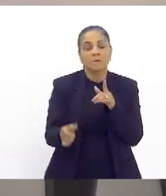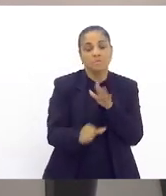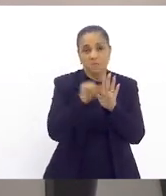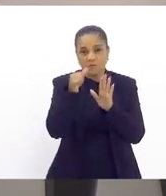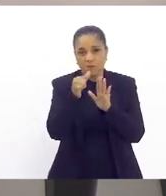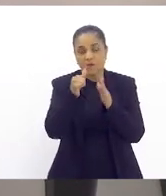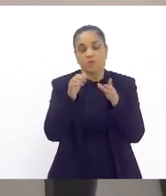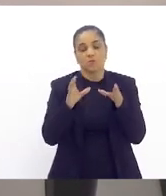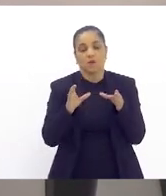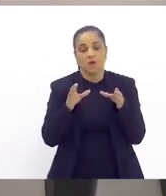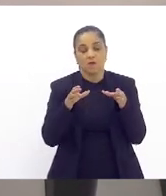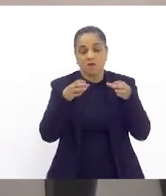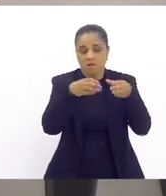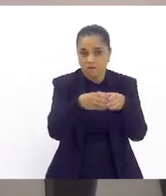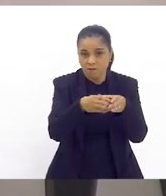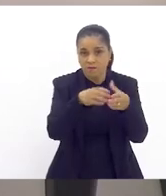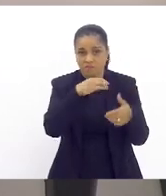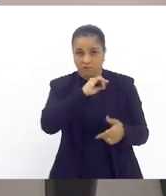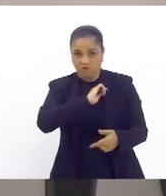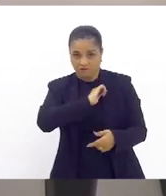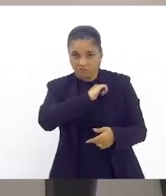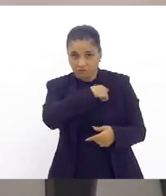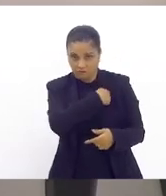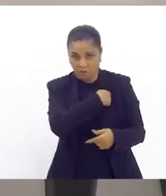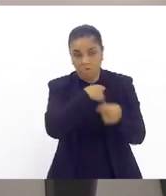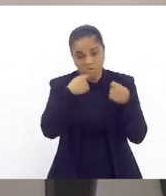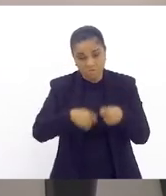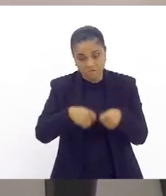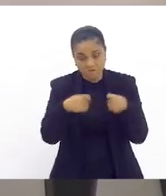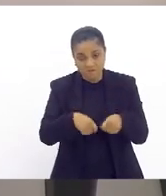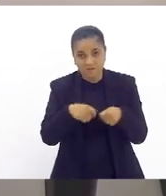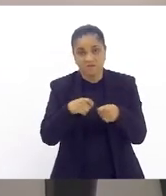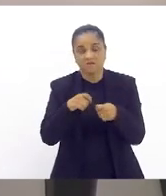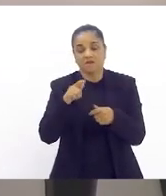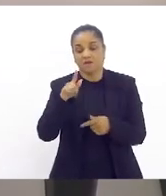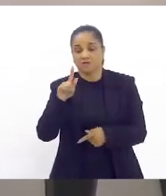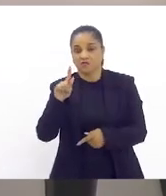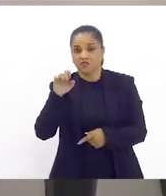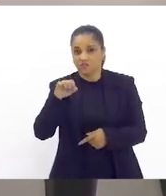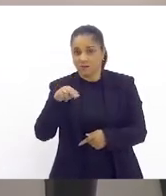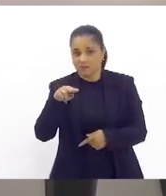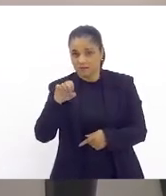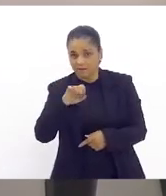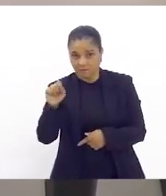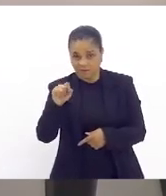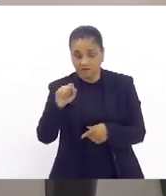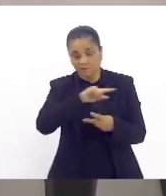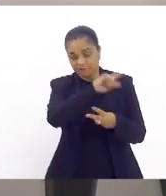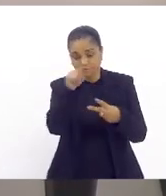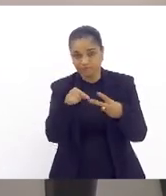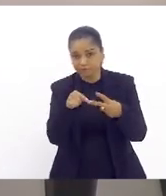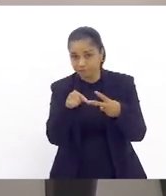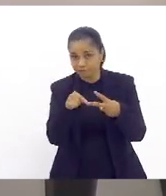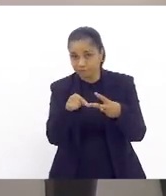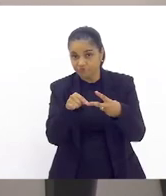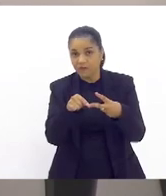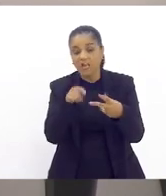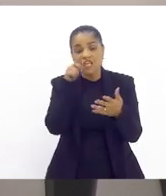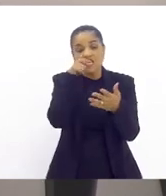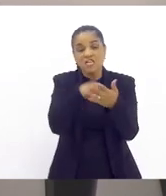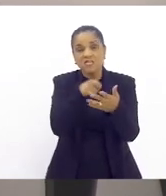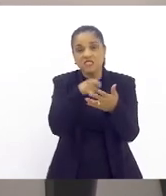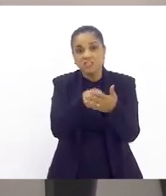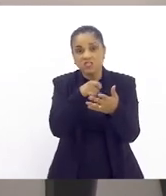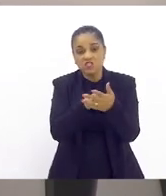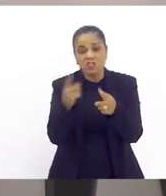de fiscalização que tem que acontecer pela genesa com apoio da Neo duas a gente exigir que as duas